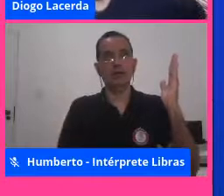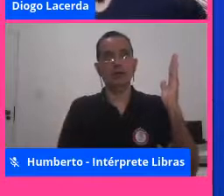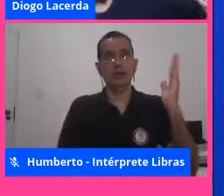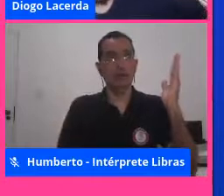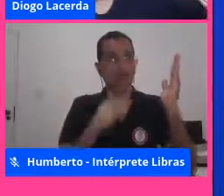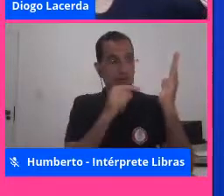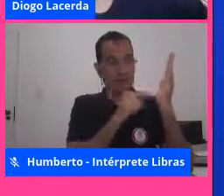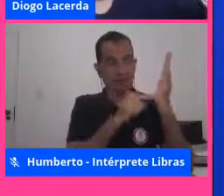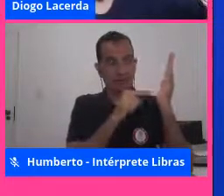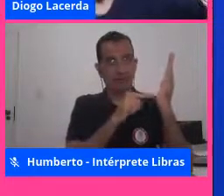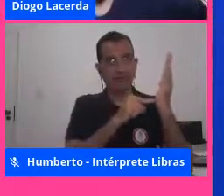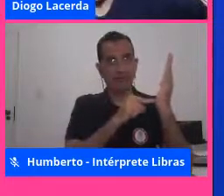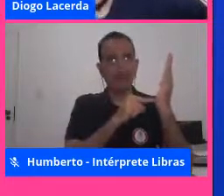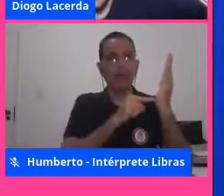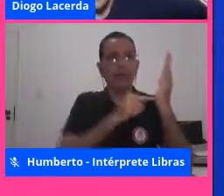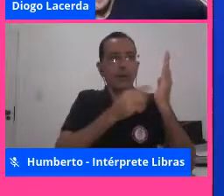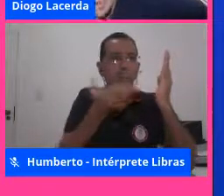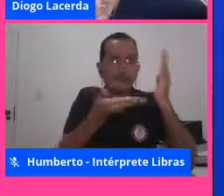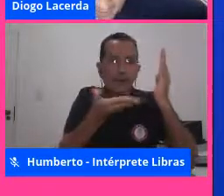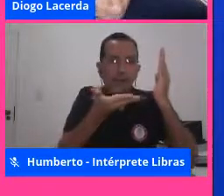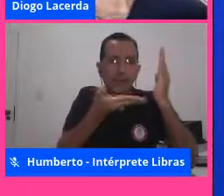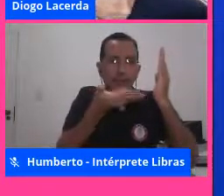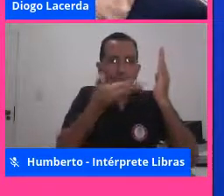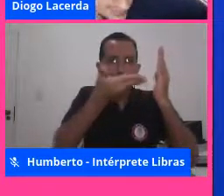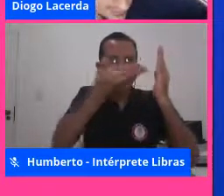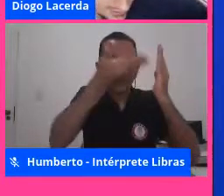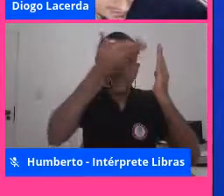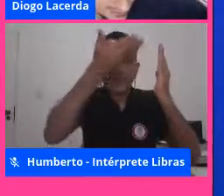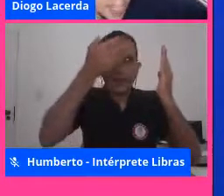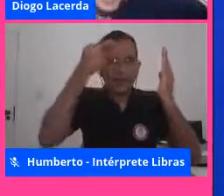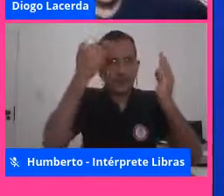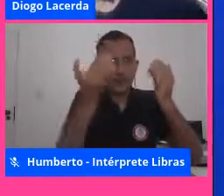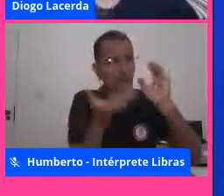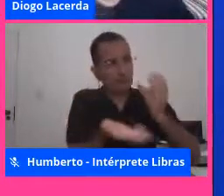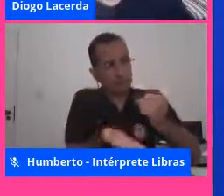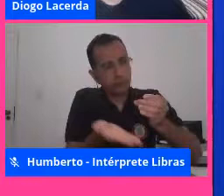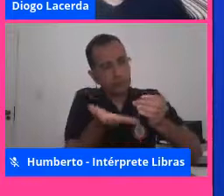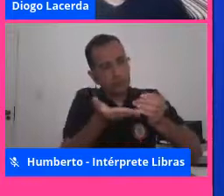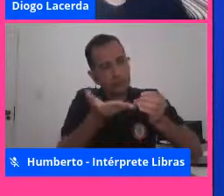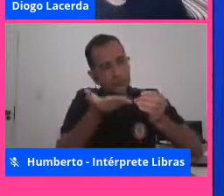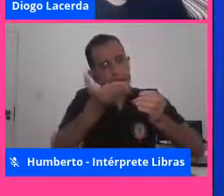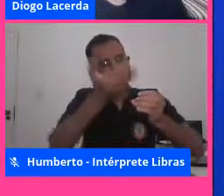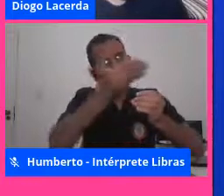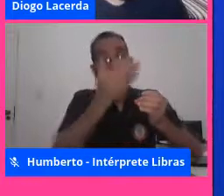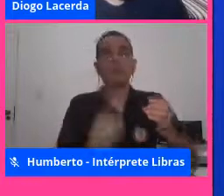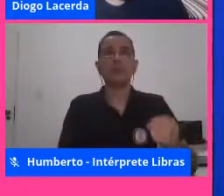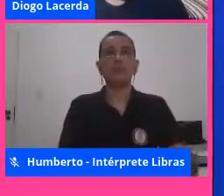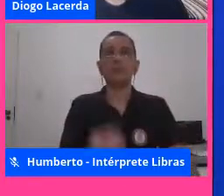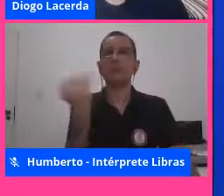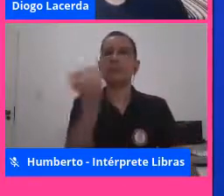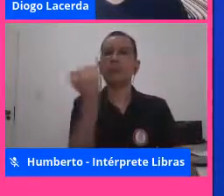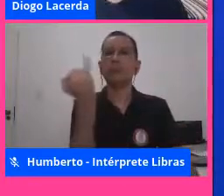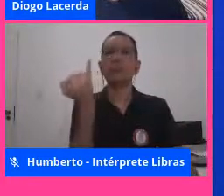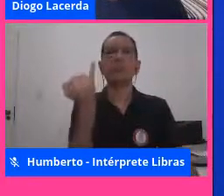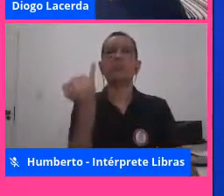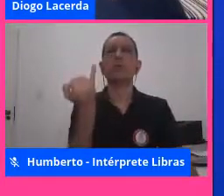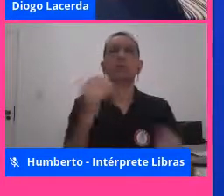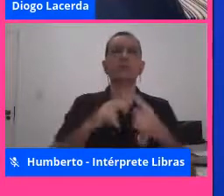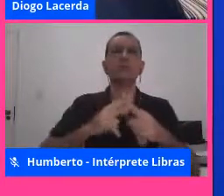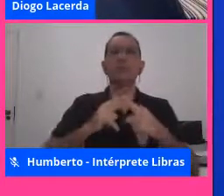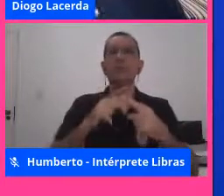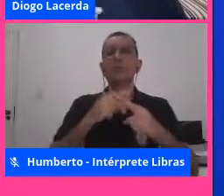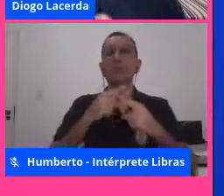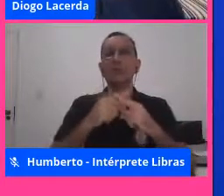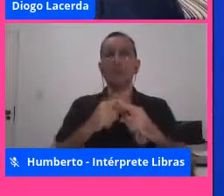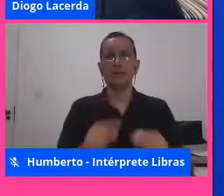o fatiamento na impressão 3D. Qual é a importância dessa configuração? A importância dessa configuração é